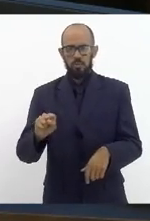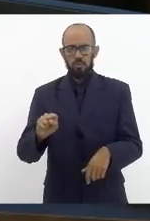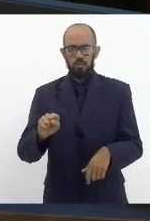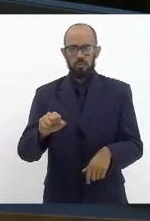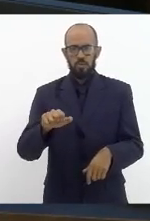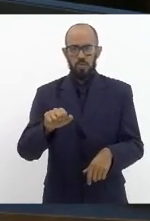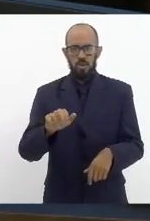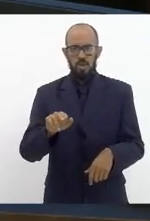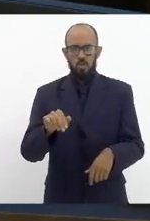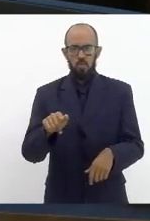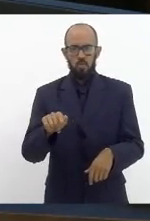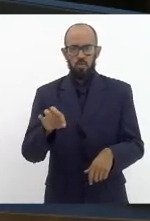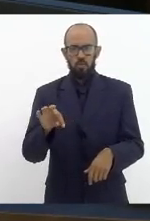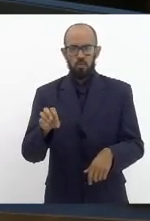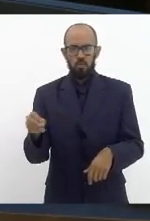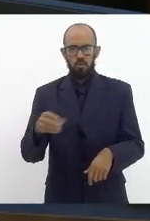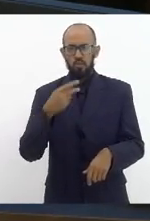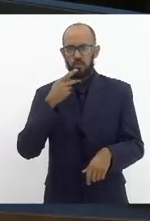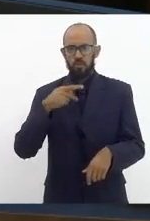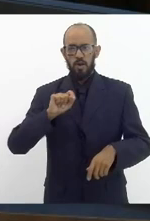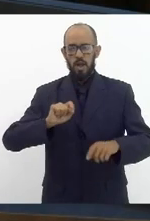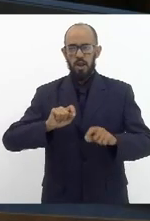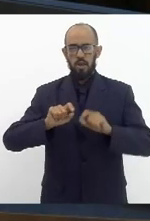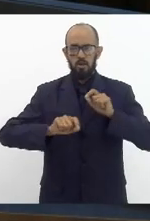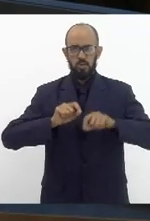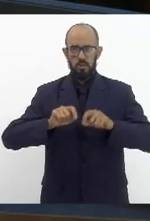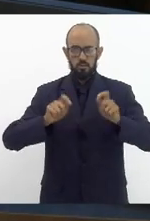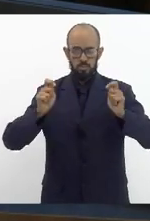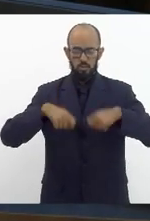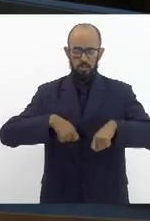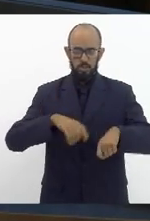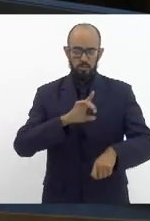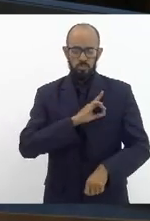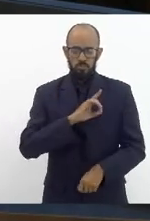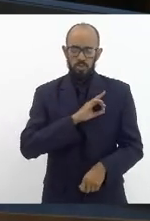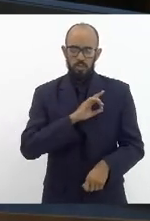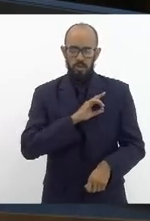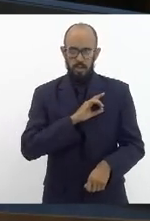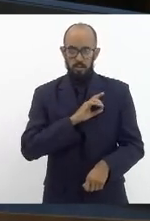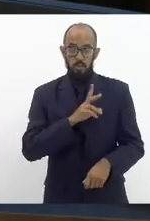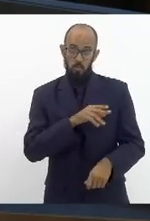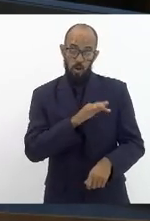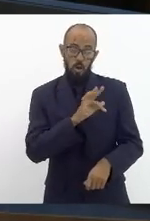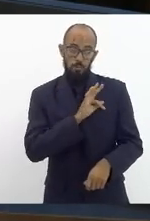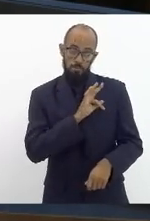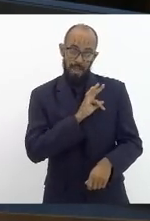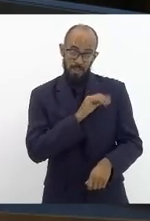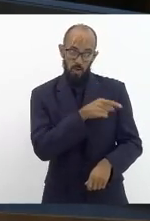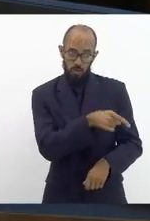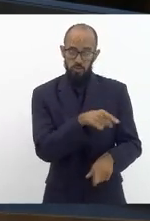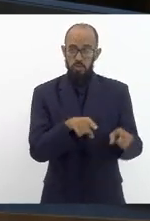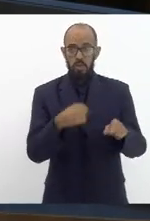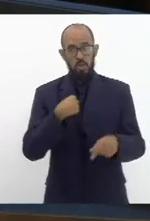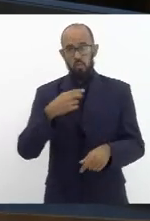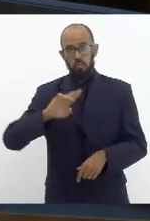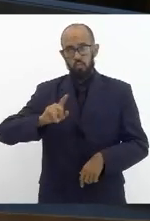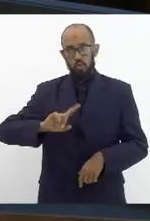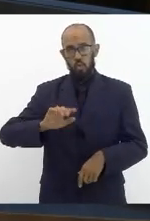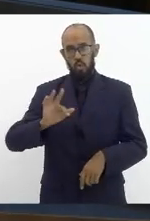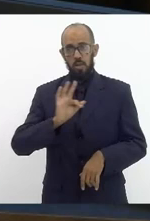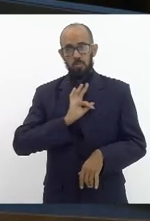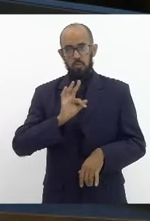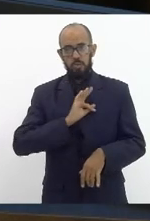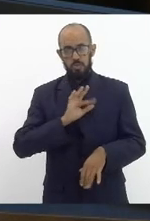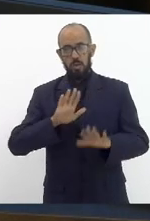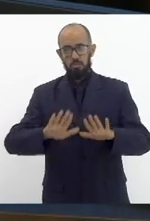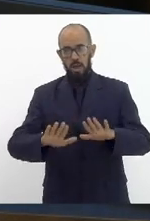com muita competência operacional de quem é um delegado de polícia, assim como a delegada Marta Rocha, e eu não sou policial, mas está